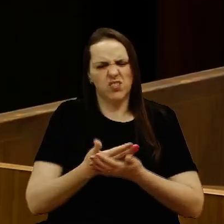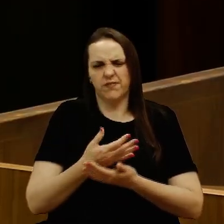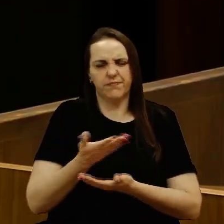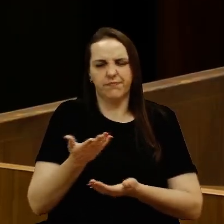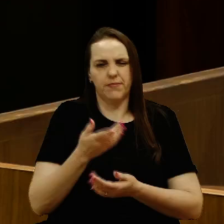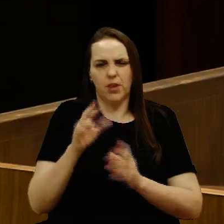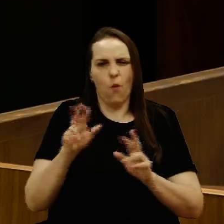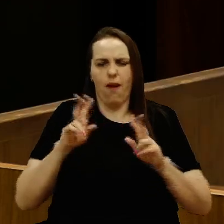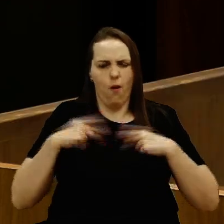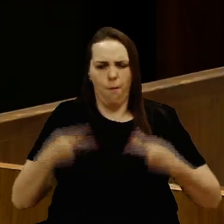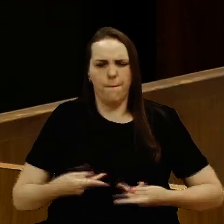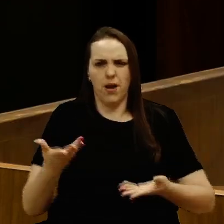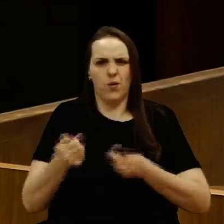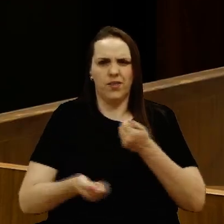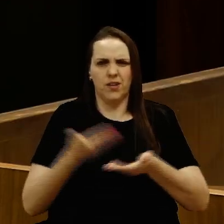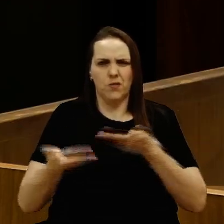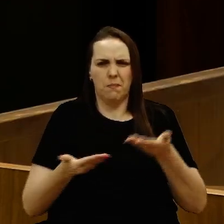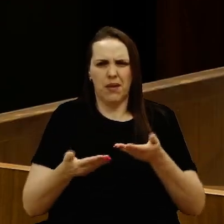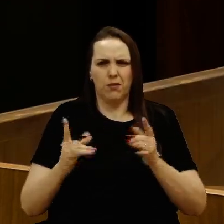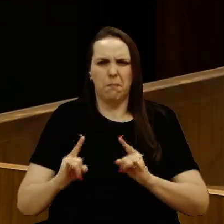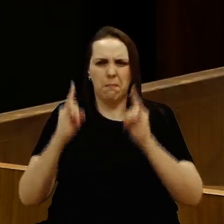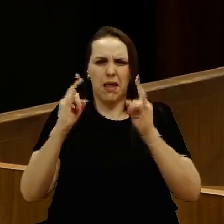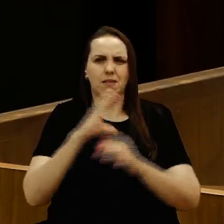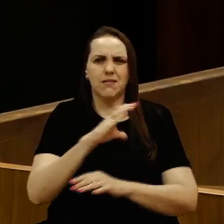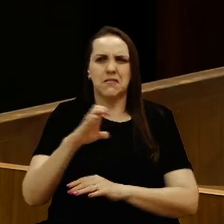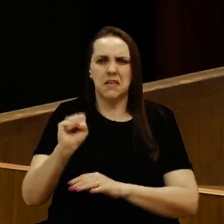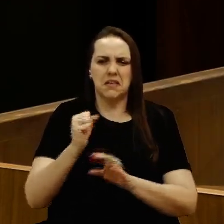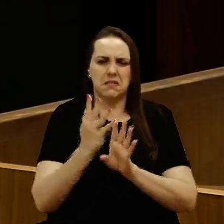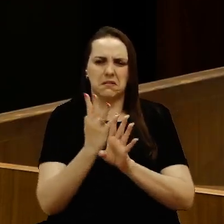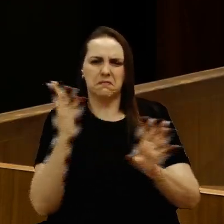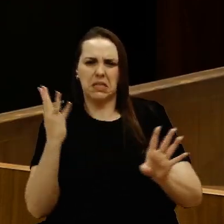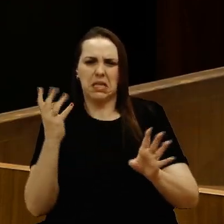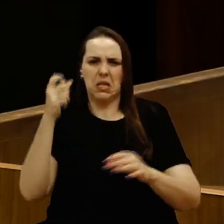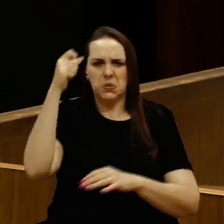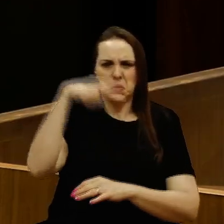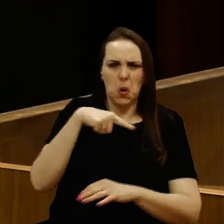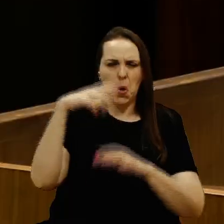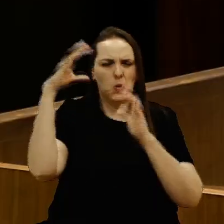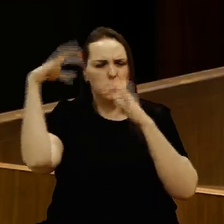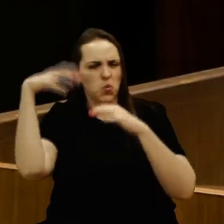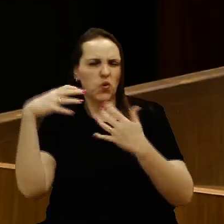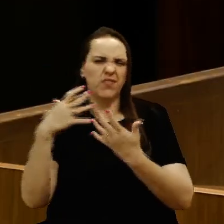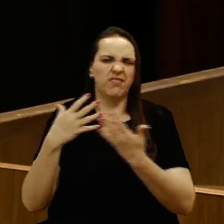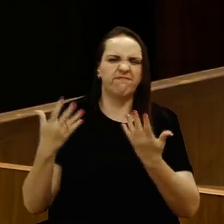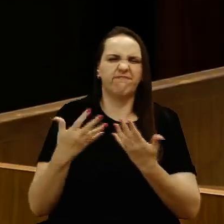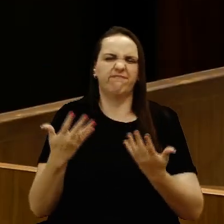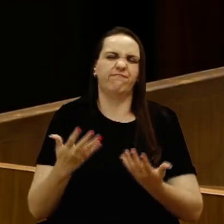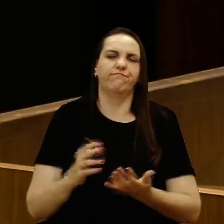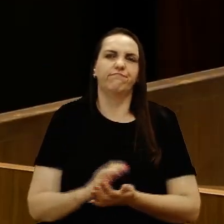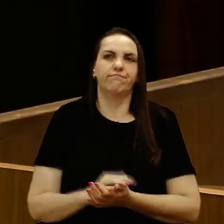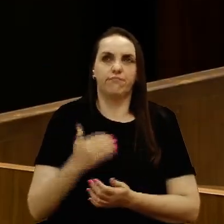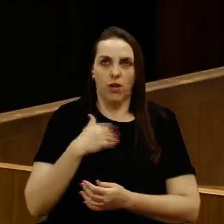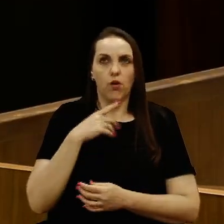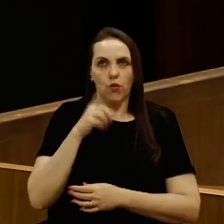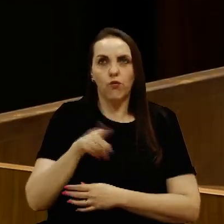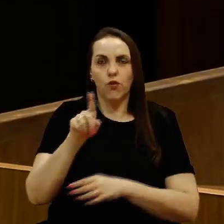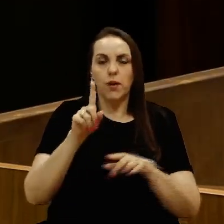As pessoas na fila, no sol, na chuva, né? Eu fui no mercado domingo de